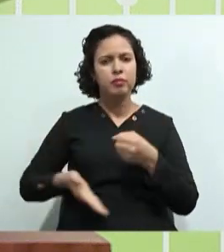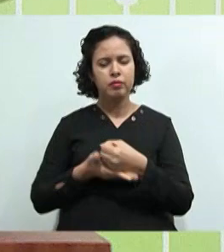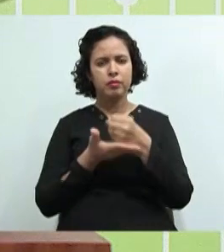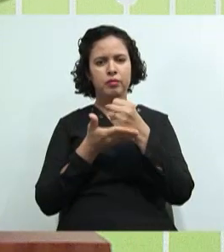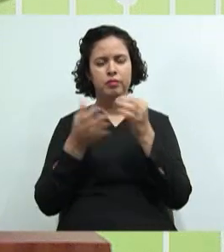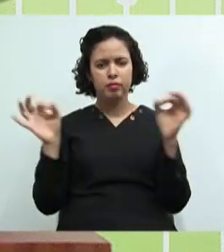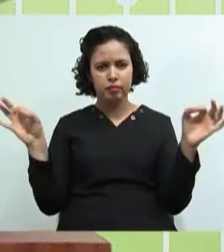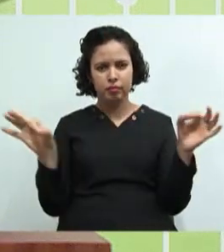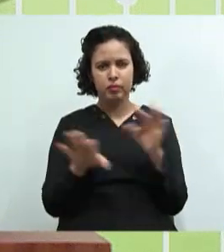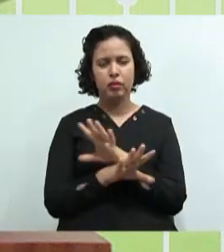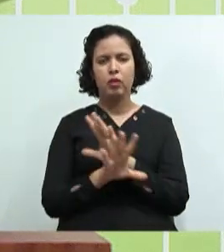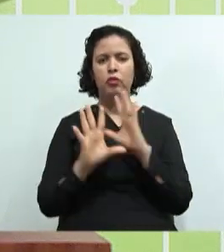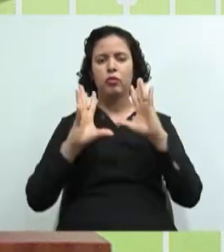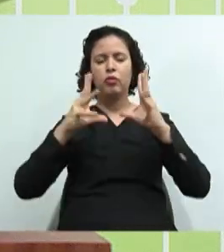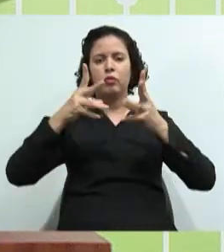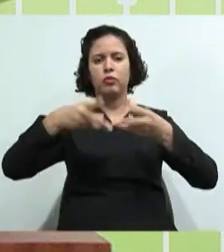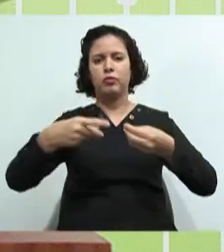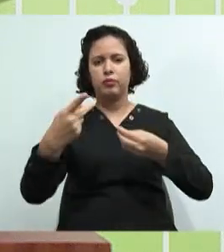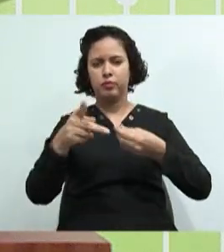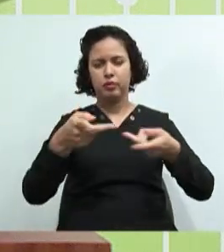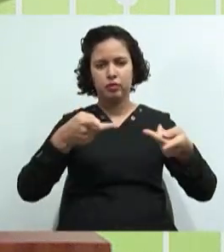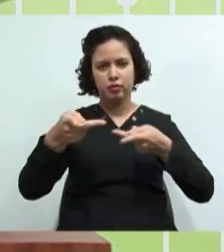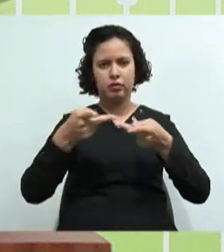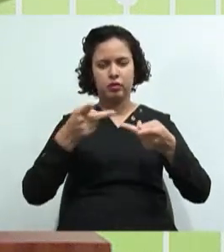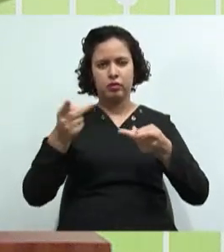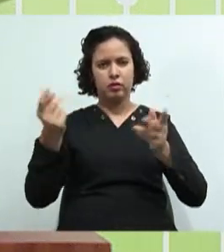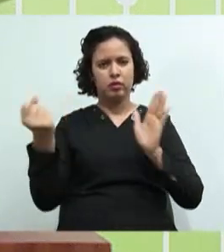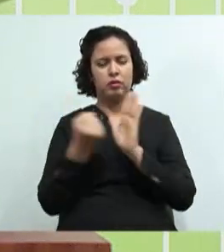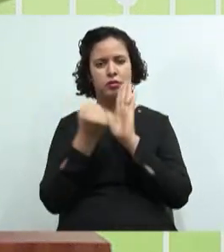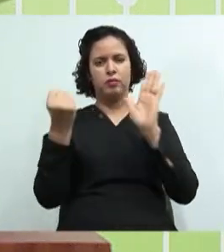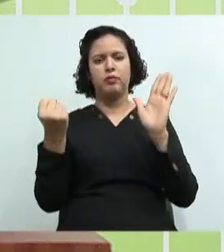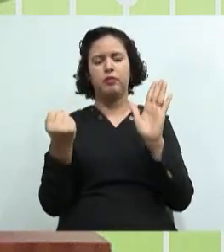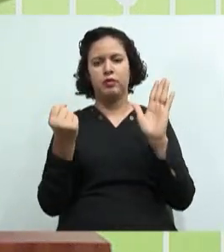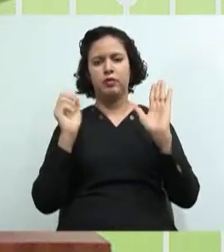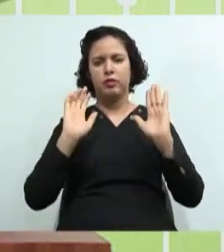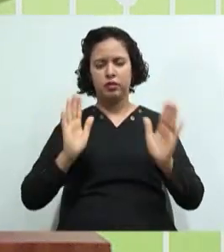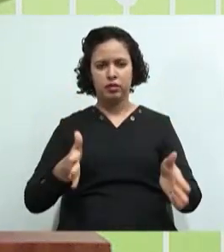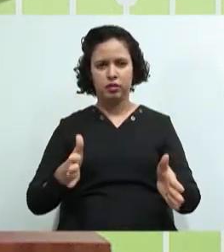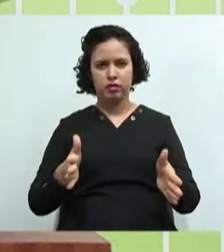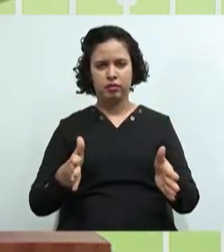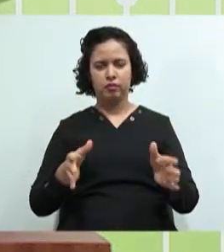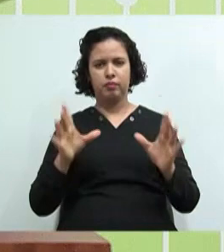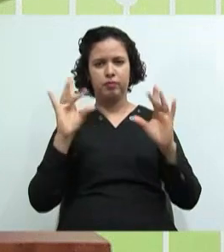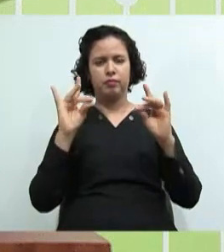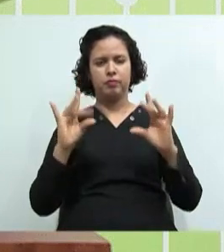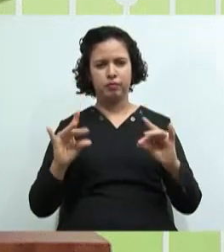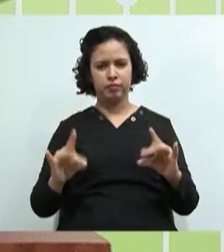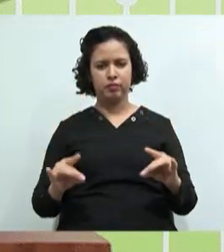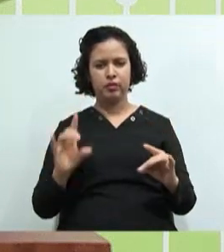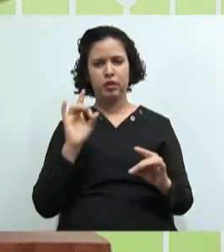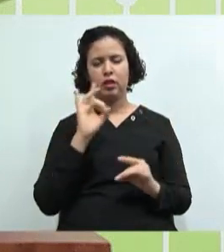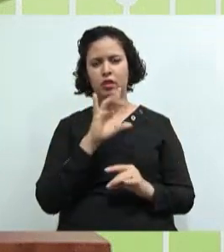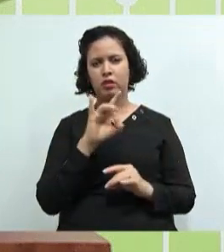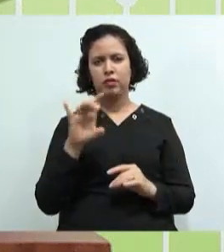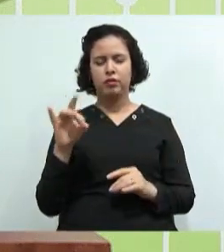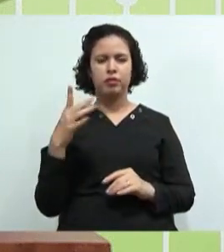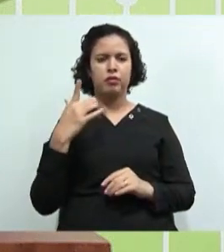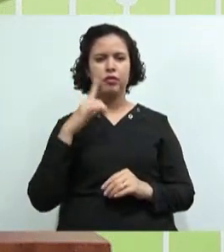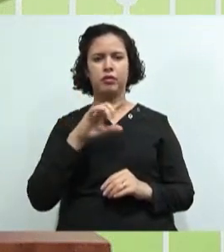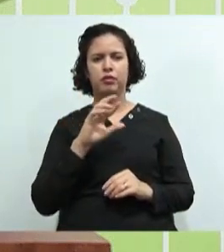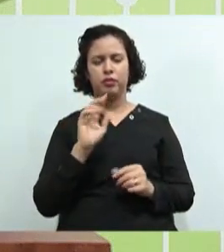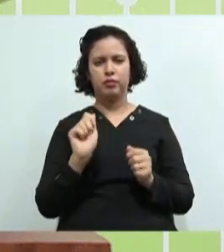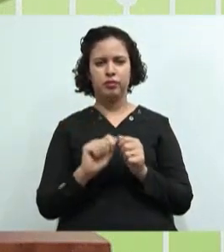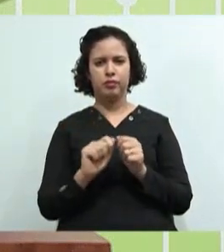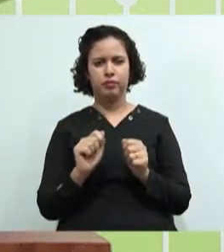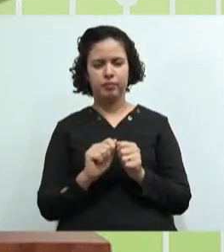com todos os seus planos, tá? Muito bem estabelecidos e execução muito bem detalhada para que cada um consiga